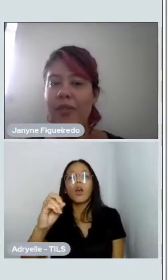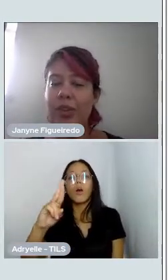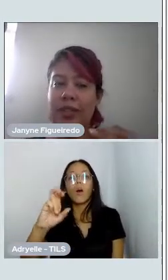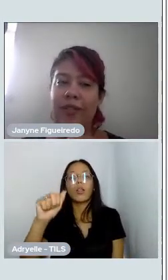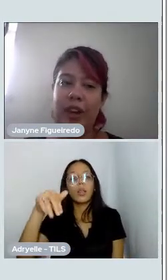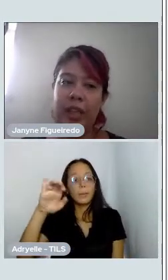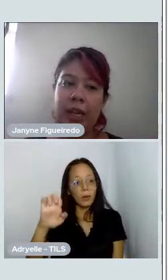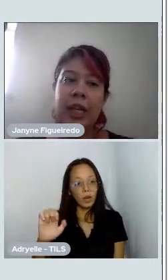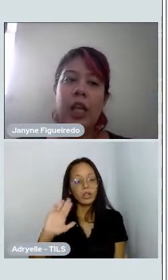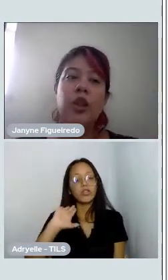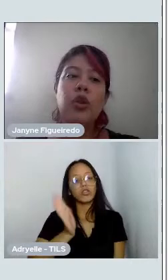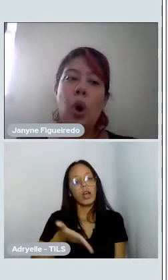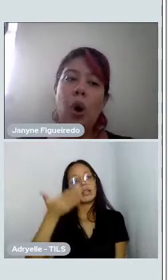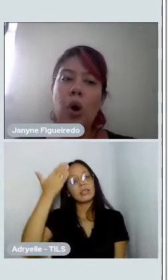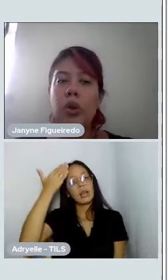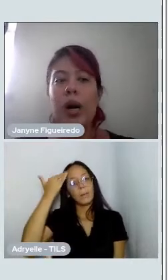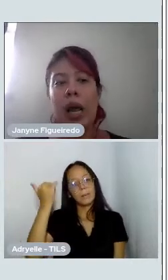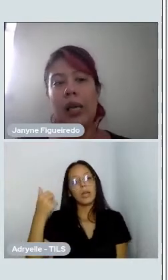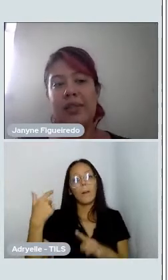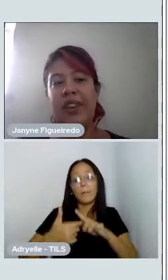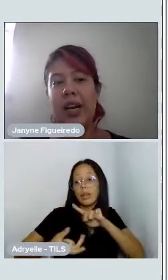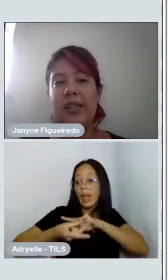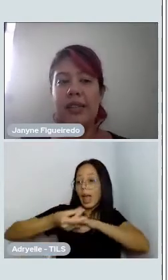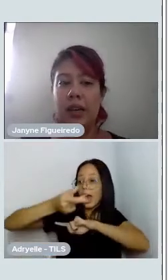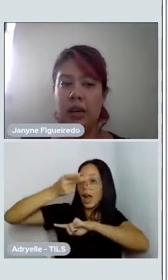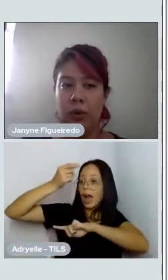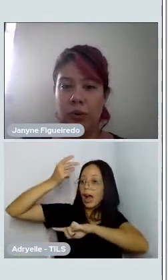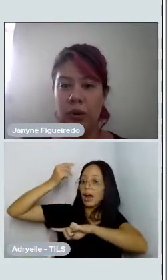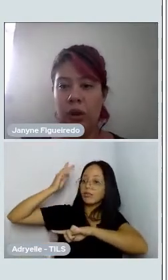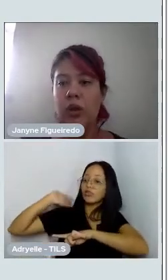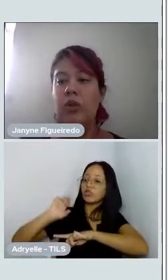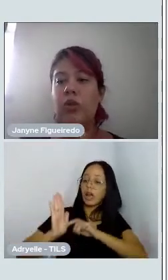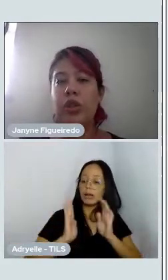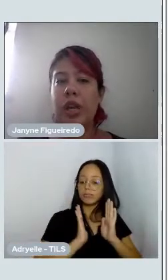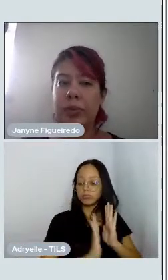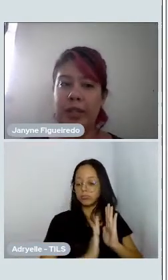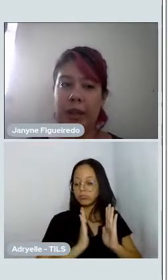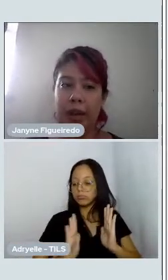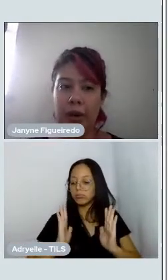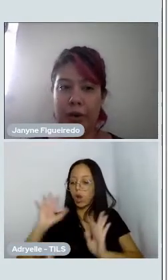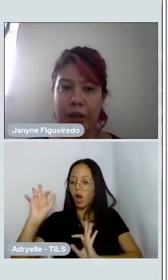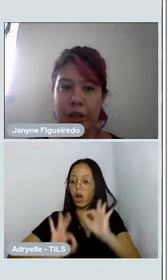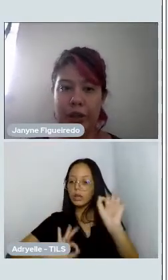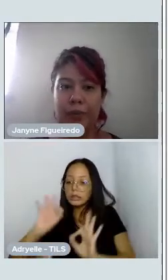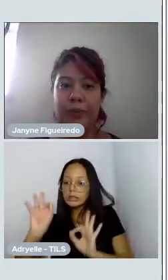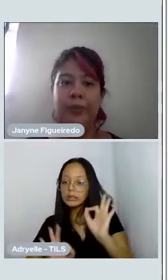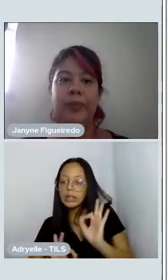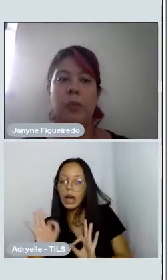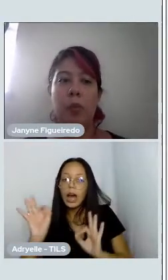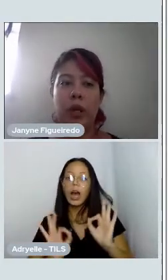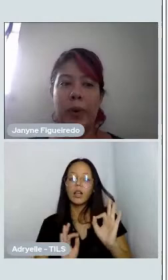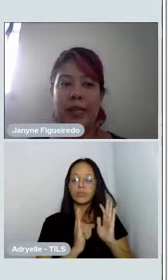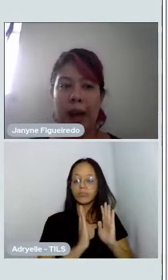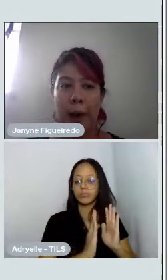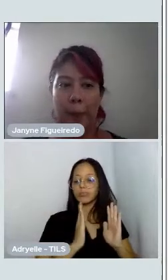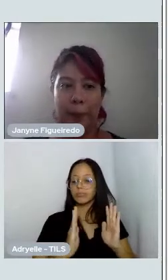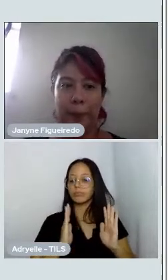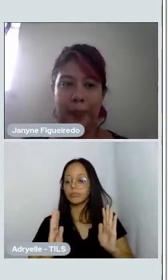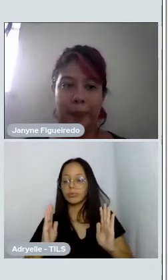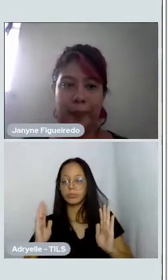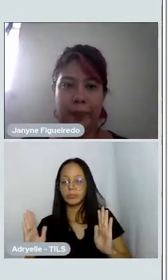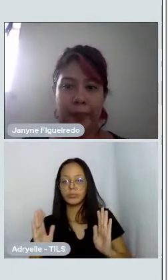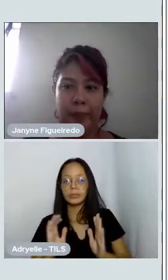antes disso foi-se feita toda uma classificação dos tempos anteriores. Pode